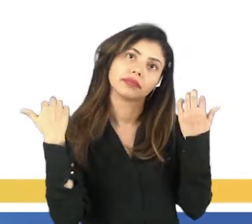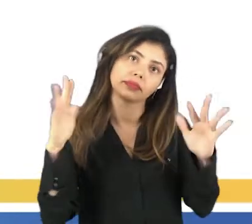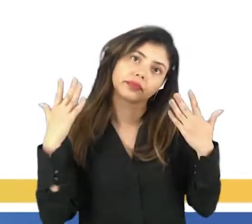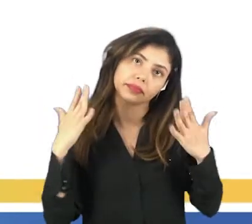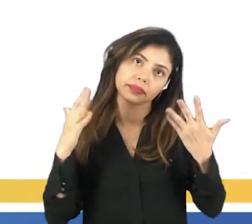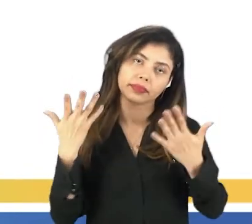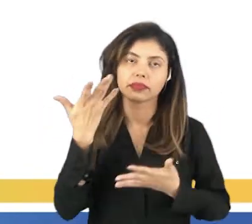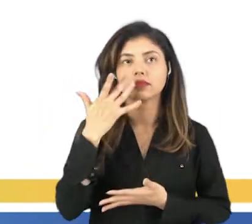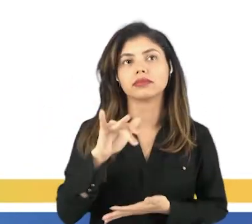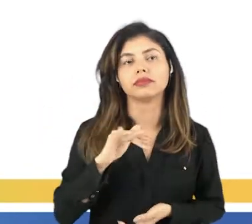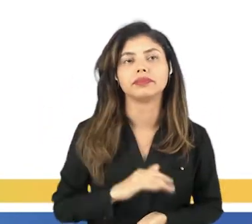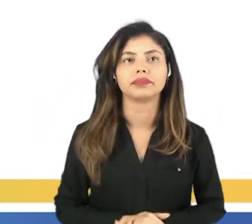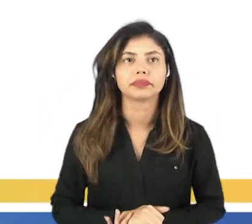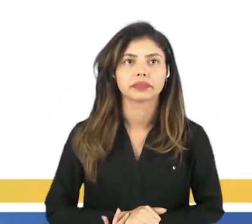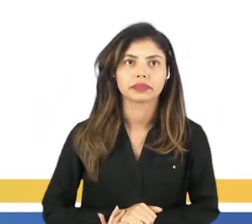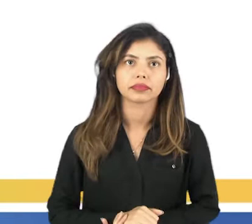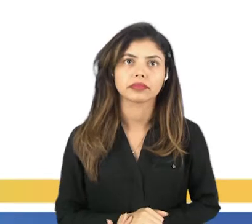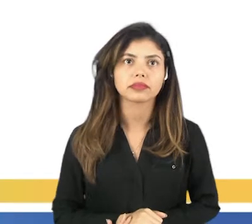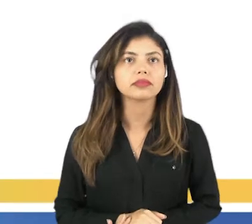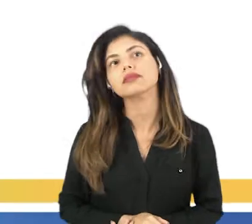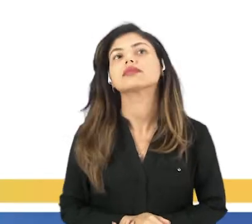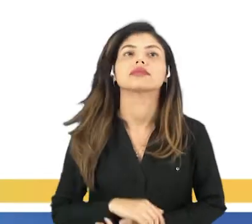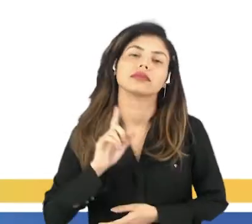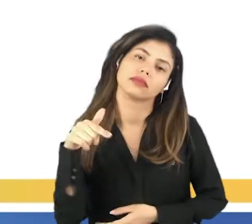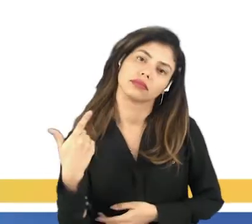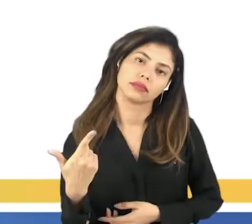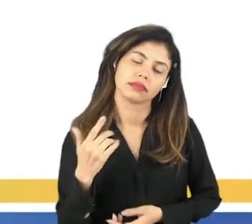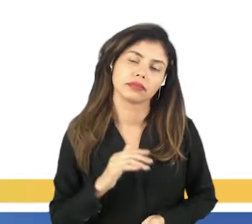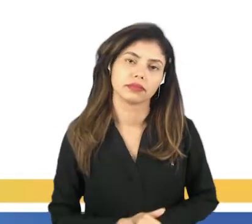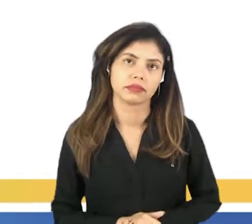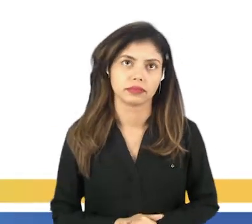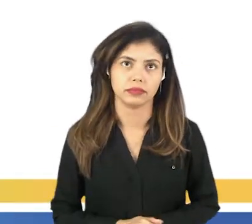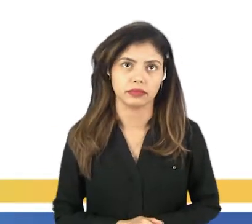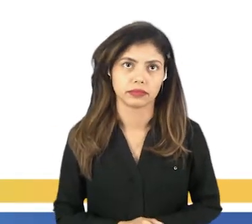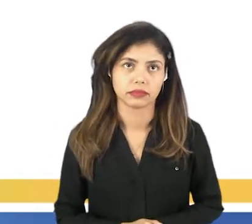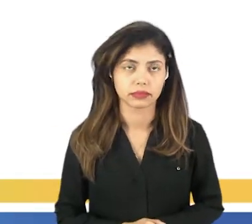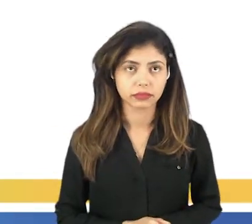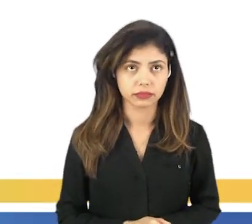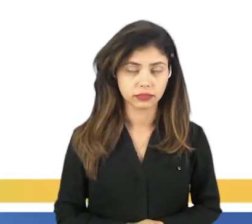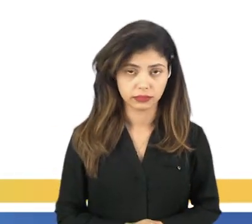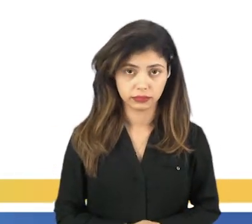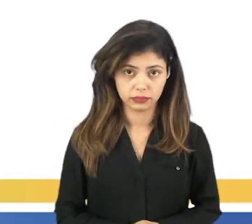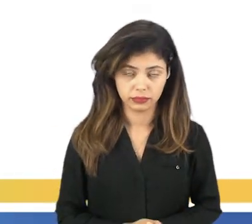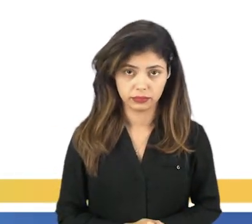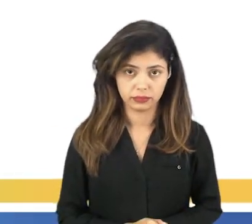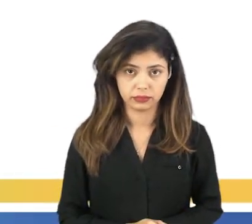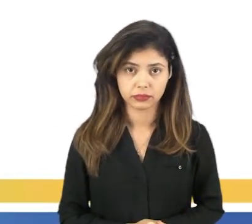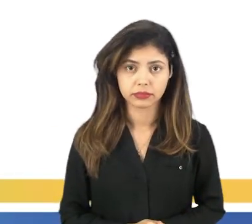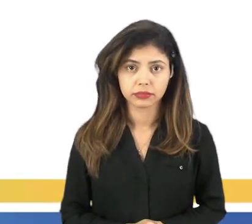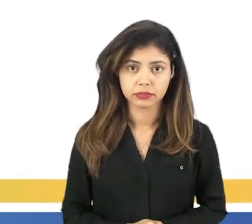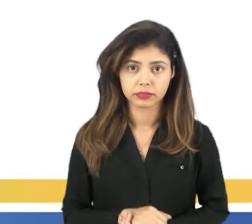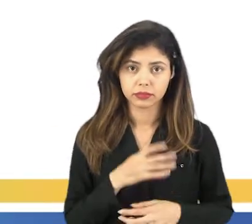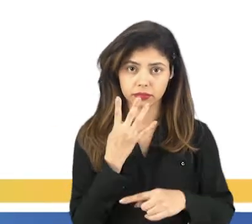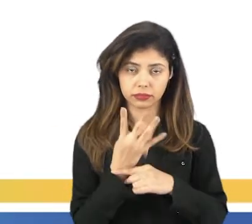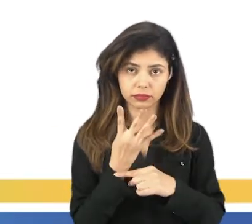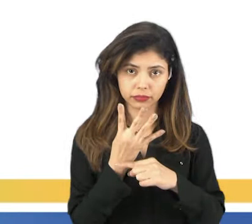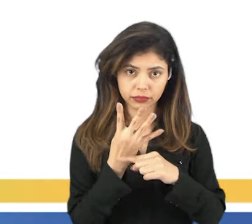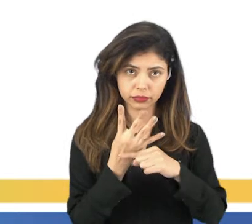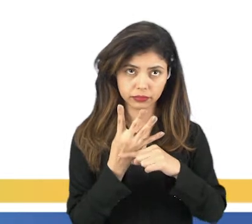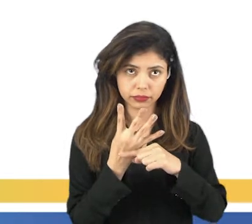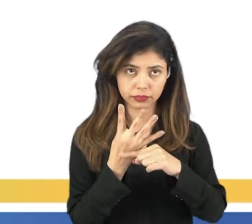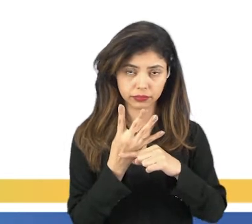bem, crianças. E a próxima? 13, 14 avos, certinho? Agora vamos ver, eu tenho